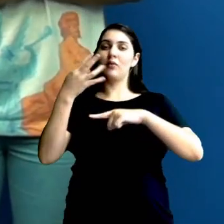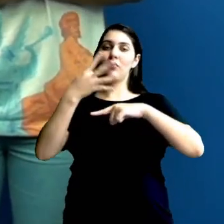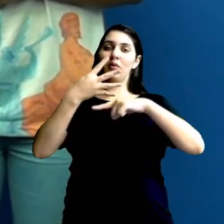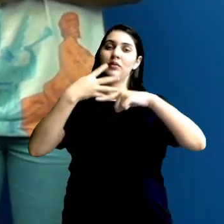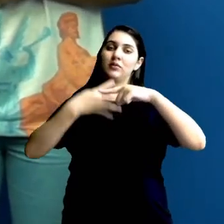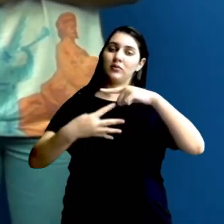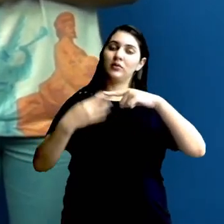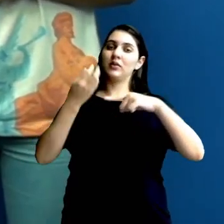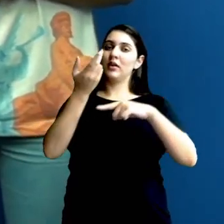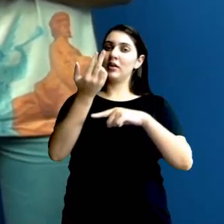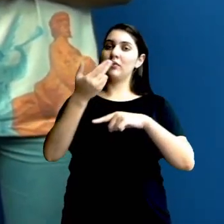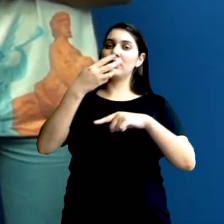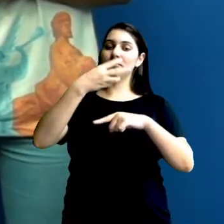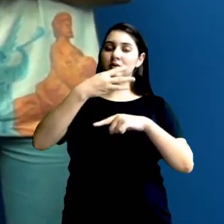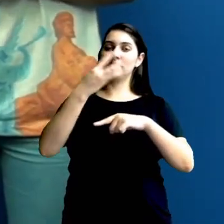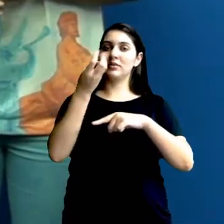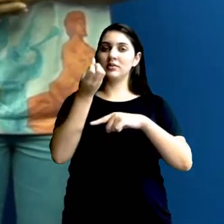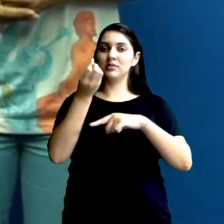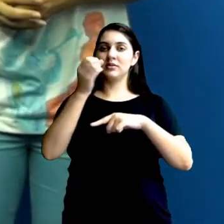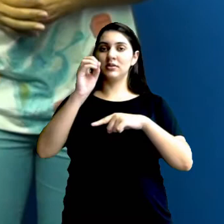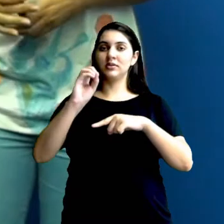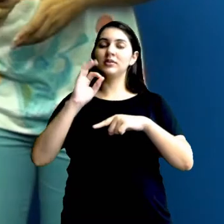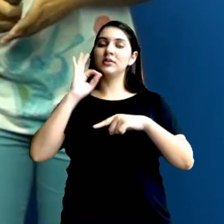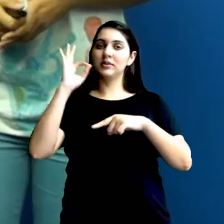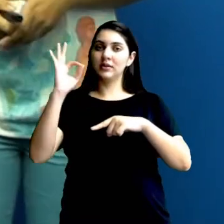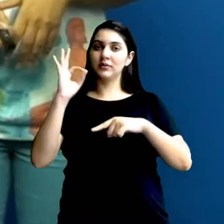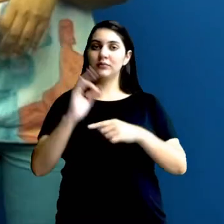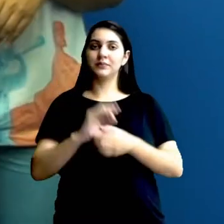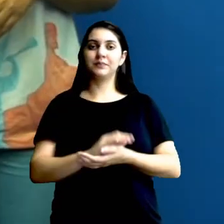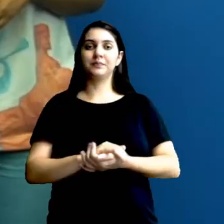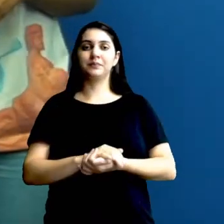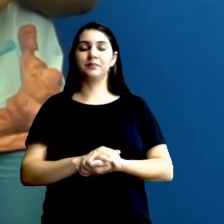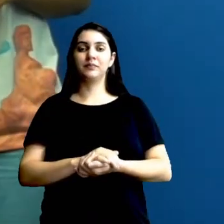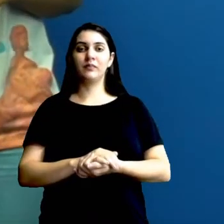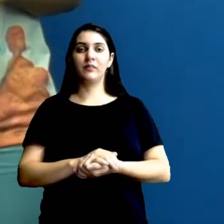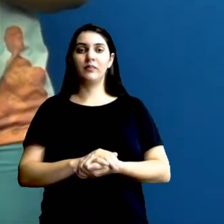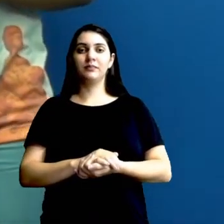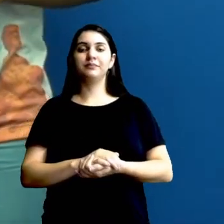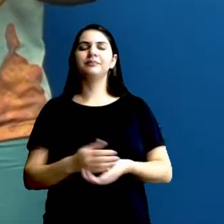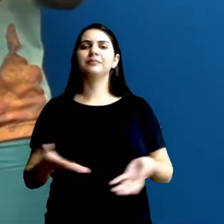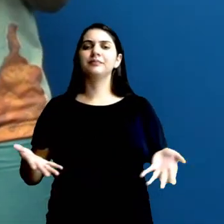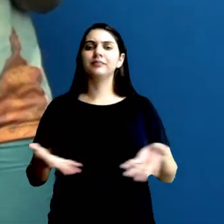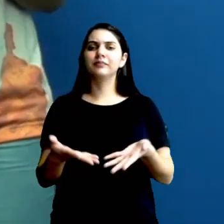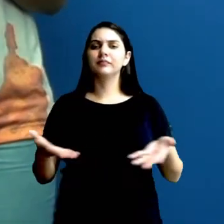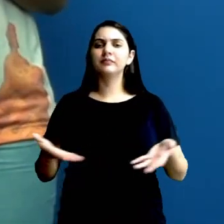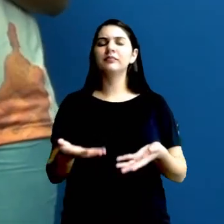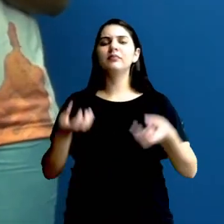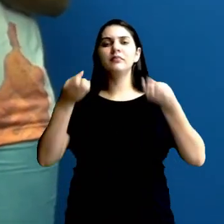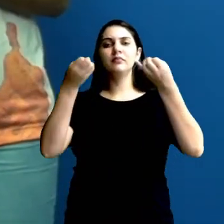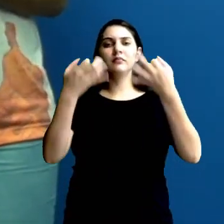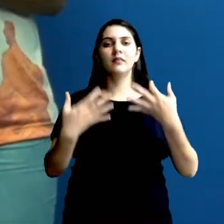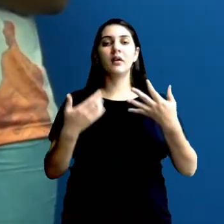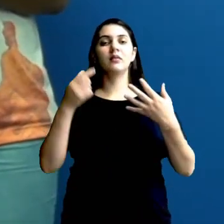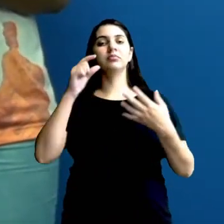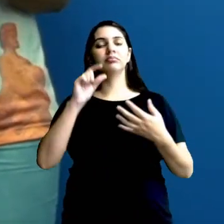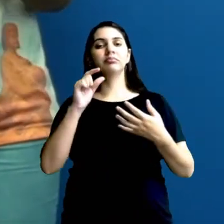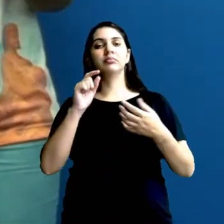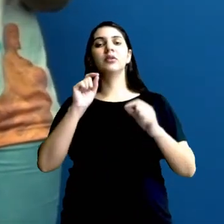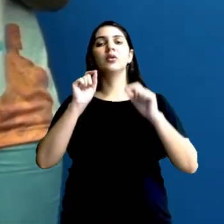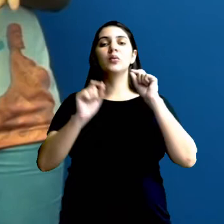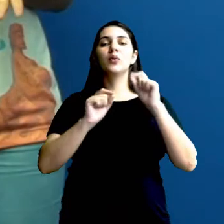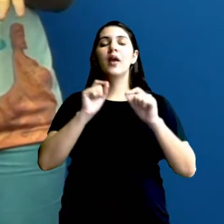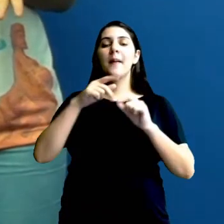4/4, é igual a 360 graus. Agora vamos falar um pouquinho